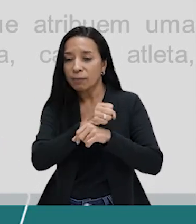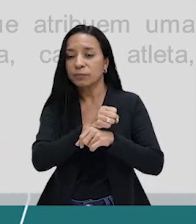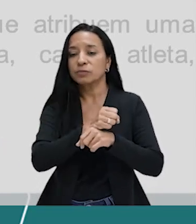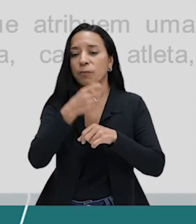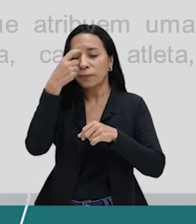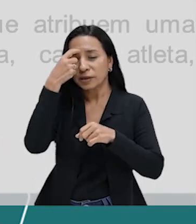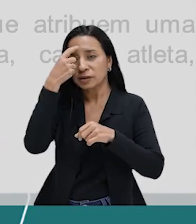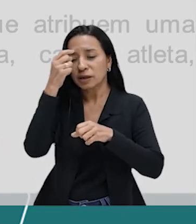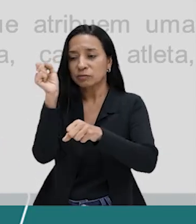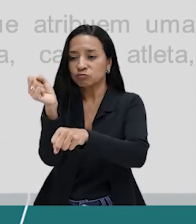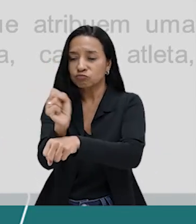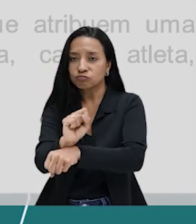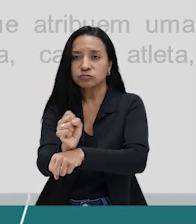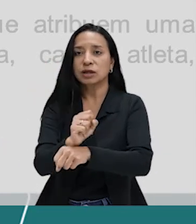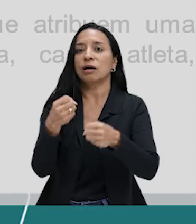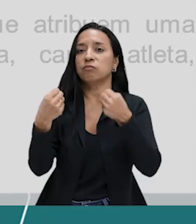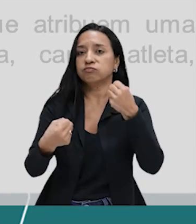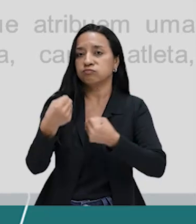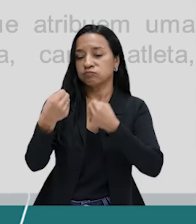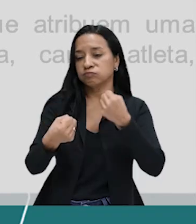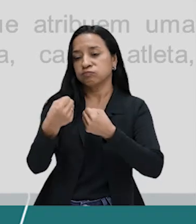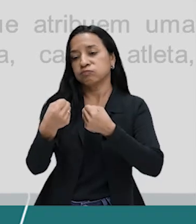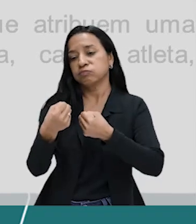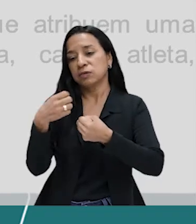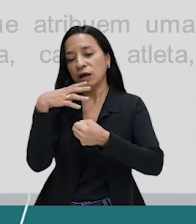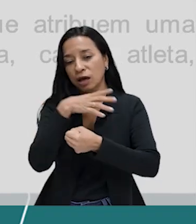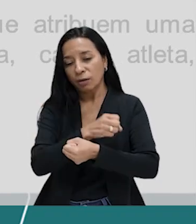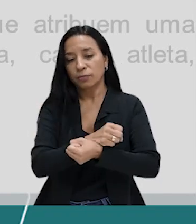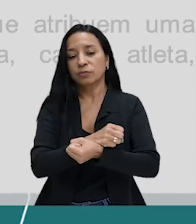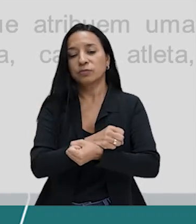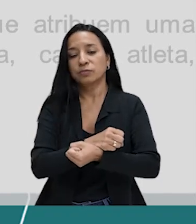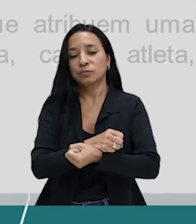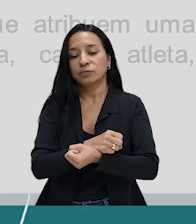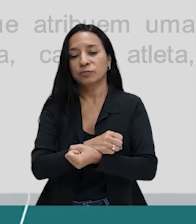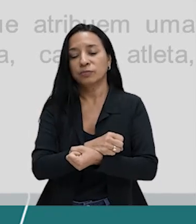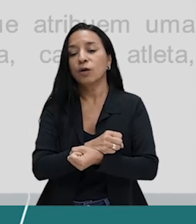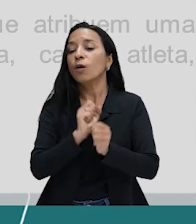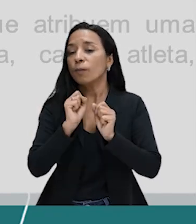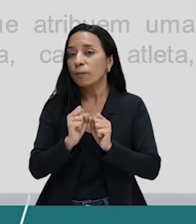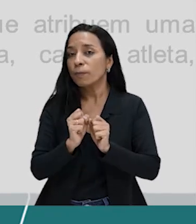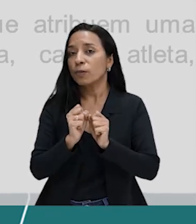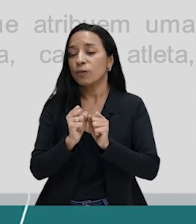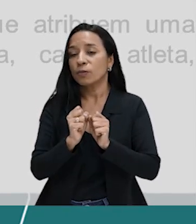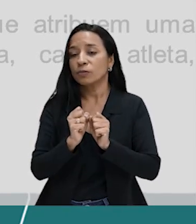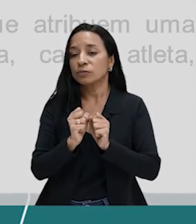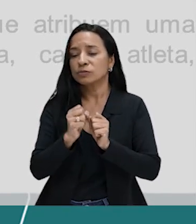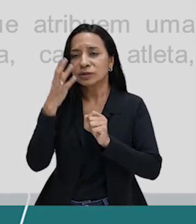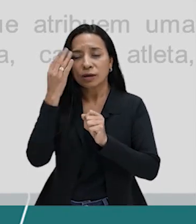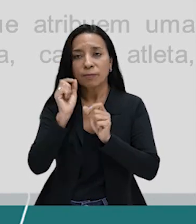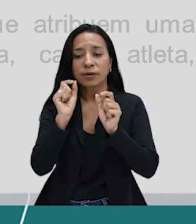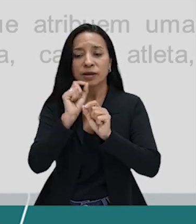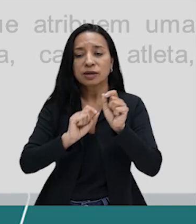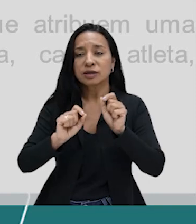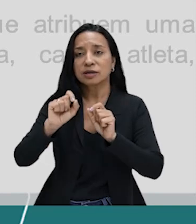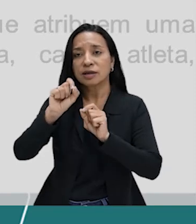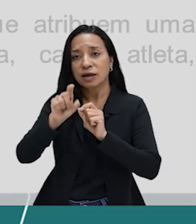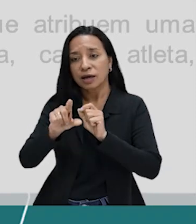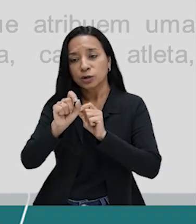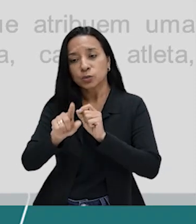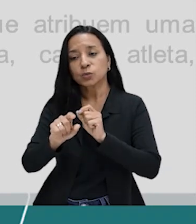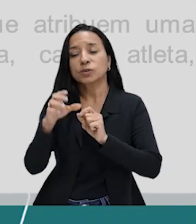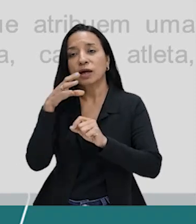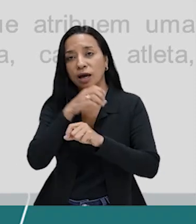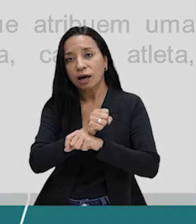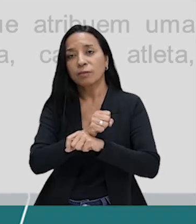num atleta rápido, num comentário rápido. Assim, posso concluir que azul e rápido são adjetivos,